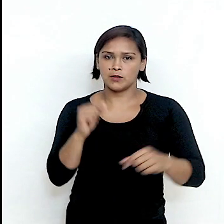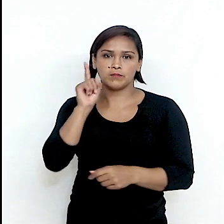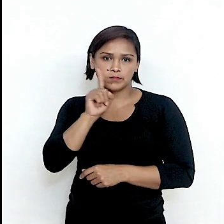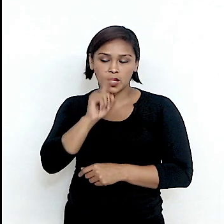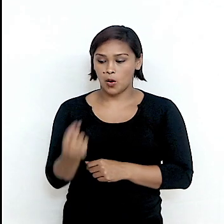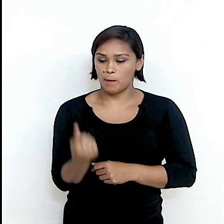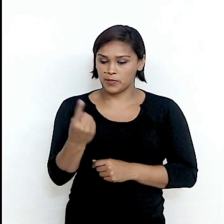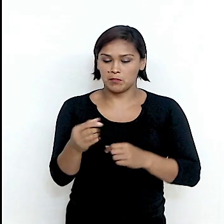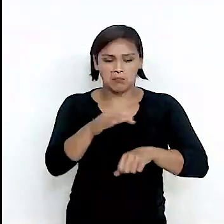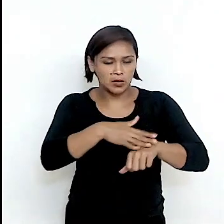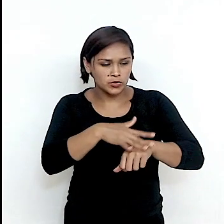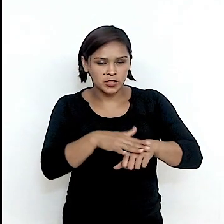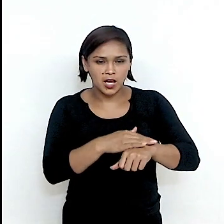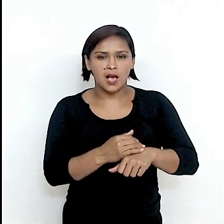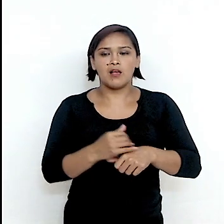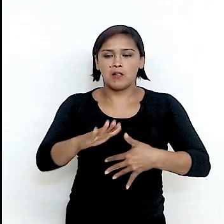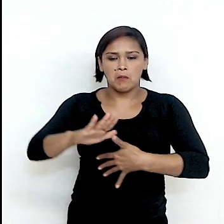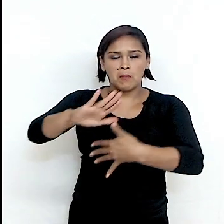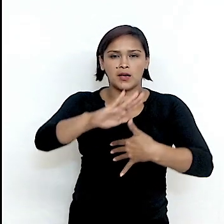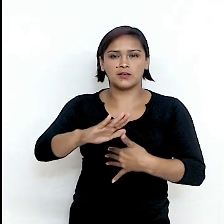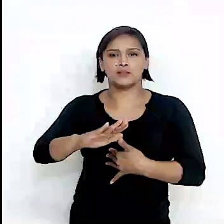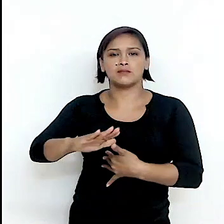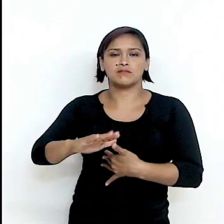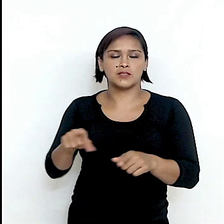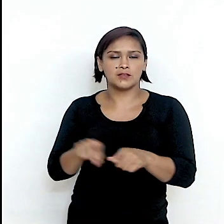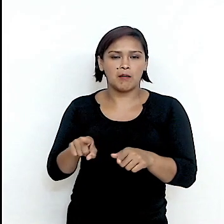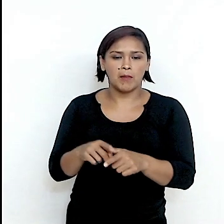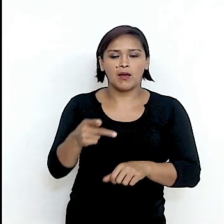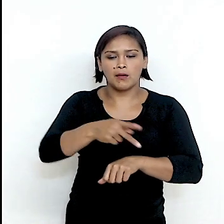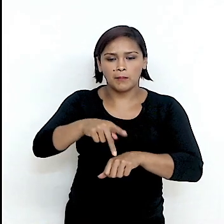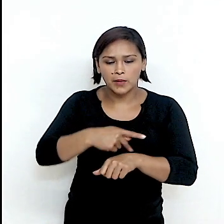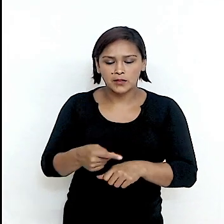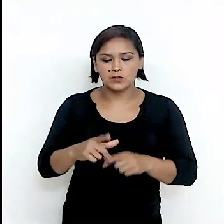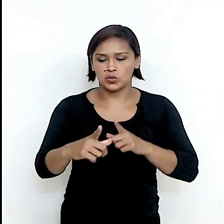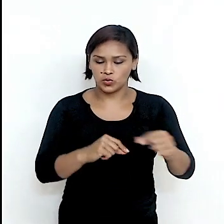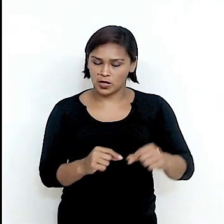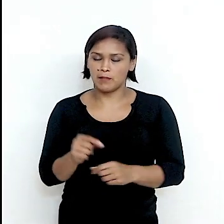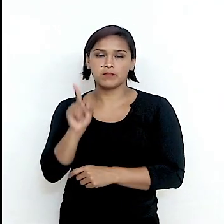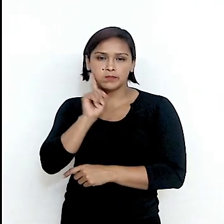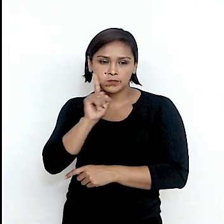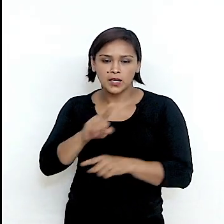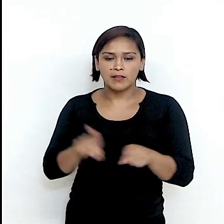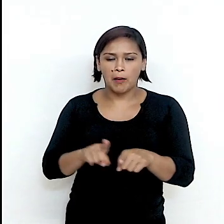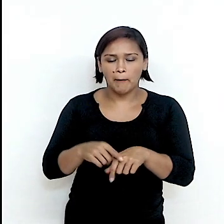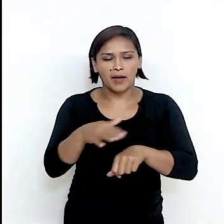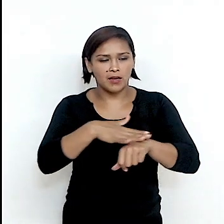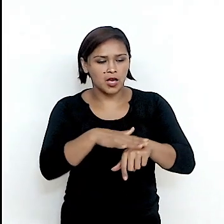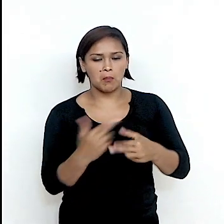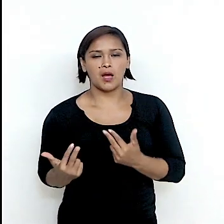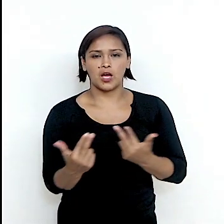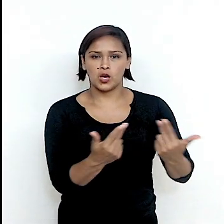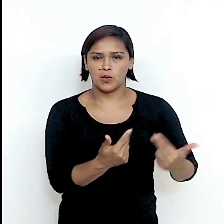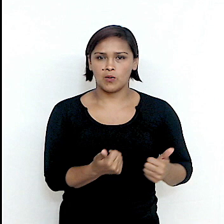diálogo do gênero com país latino-americano é o Japão está vindo também aqui um diálogo nesse formato